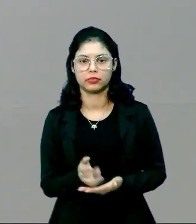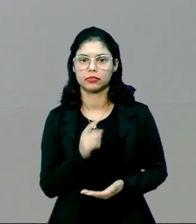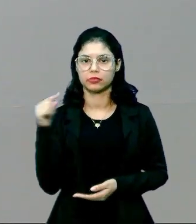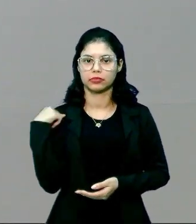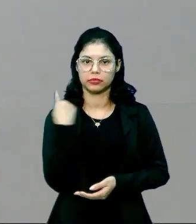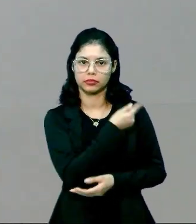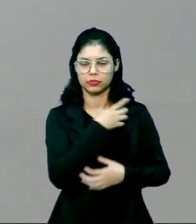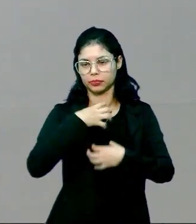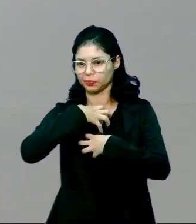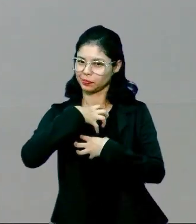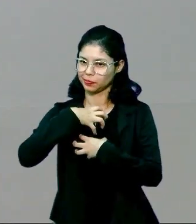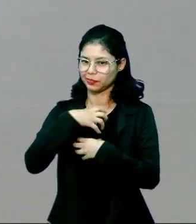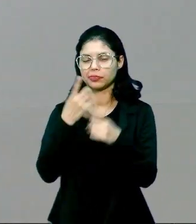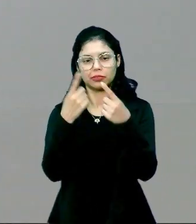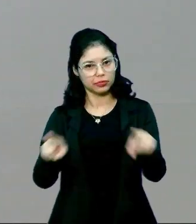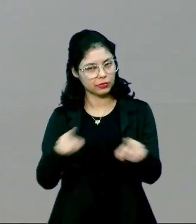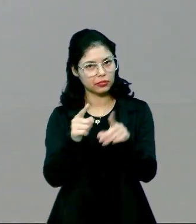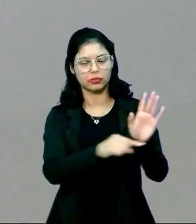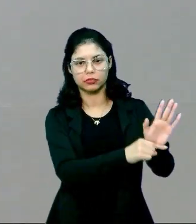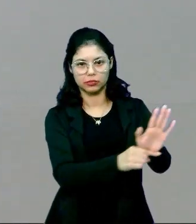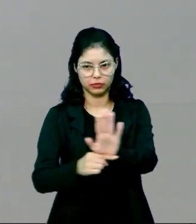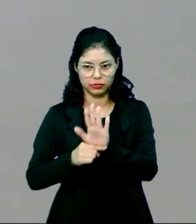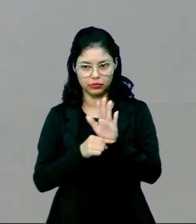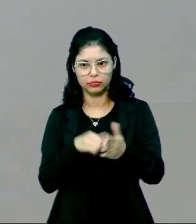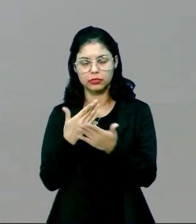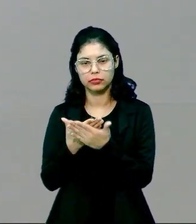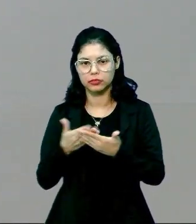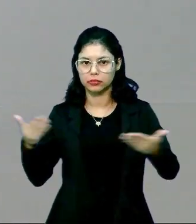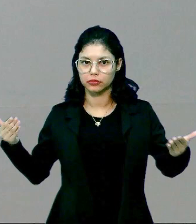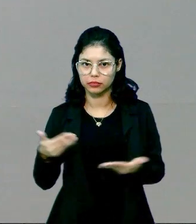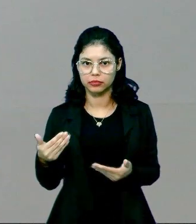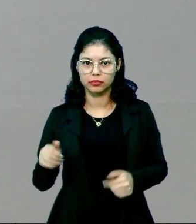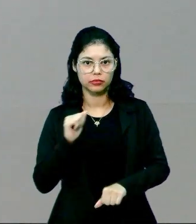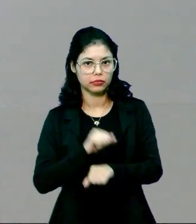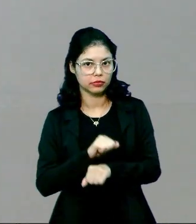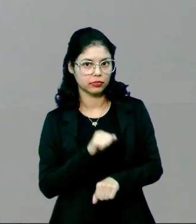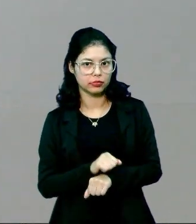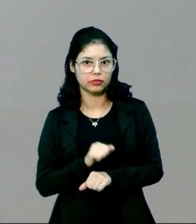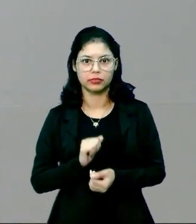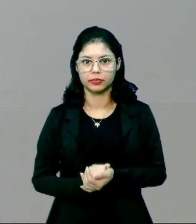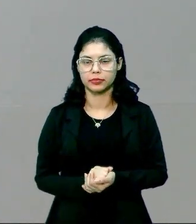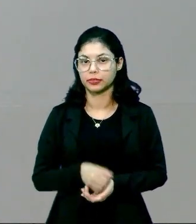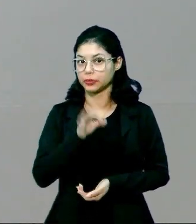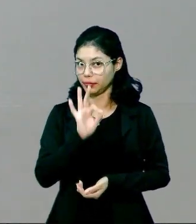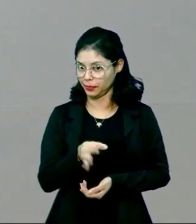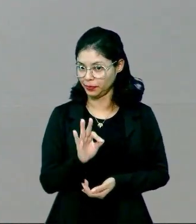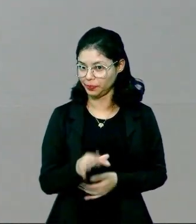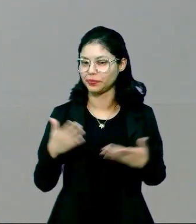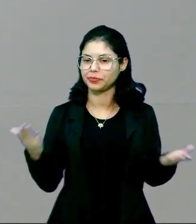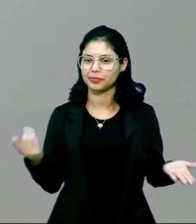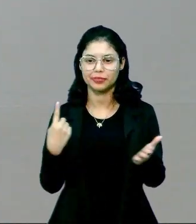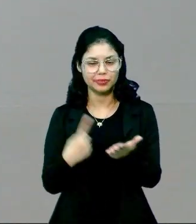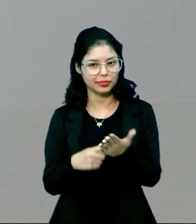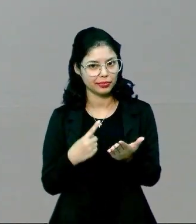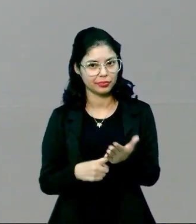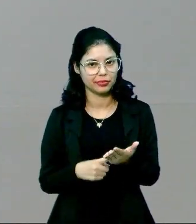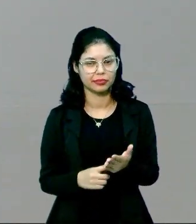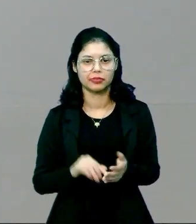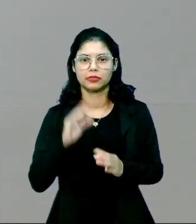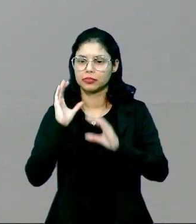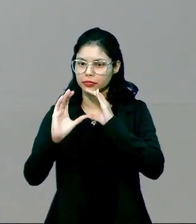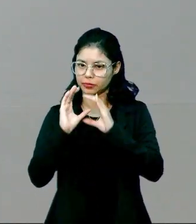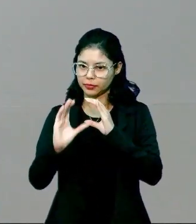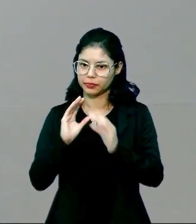nossos ritmos musicais né apresentados na aula de hoje e eu espero que vocês tenham acertado aí de acordo com os